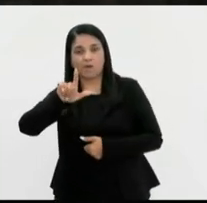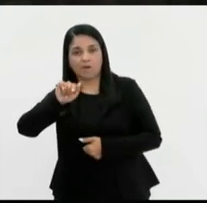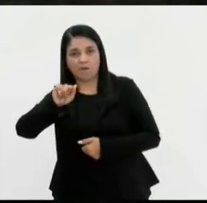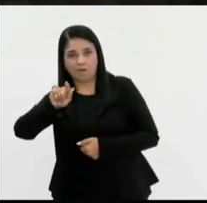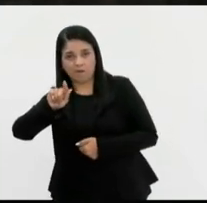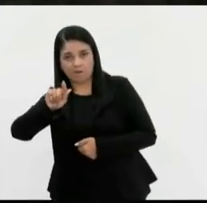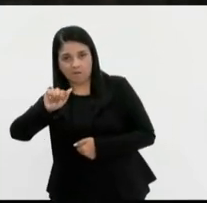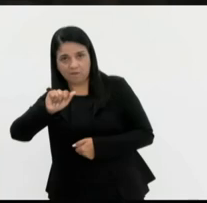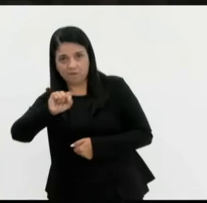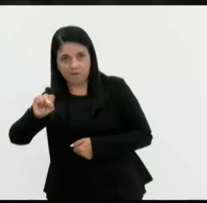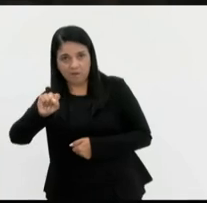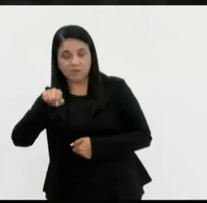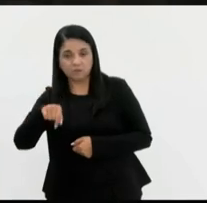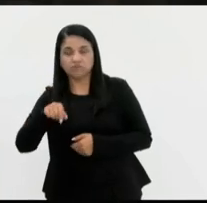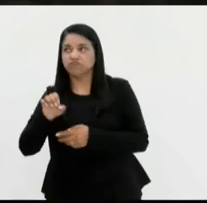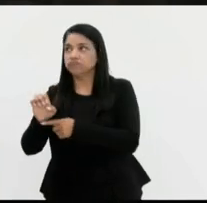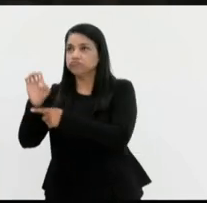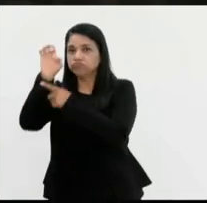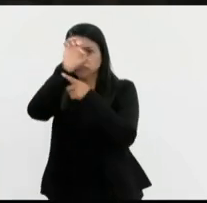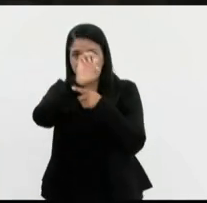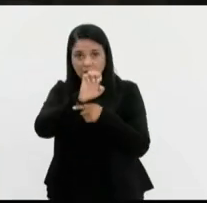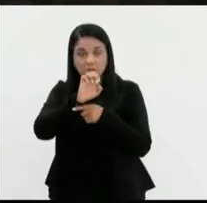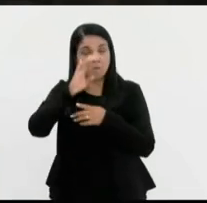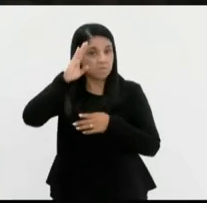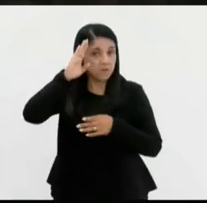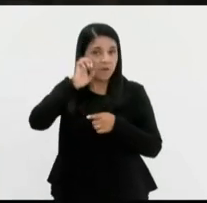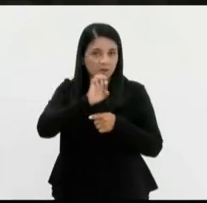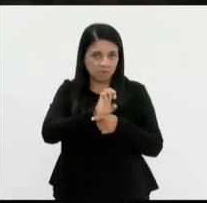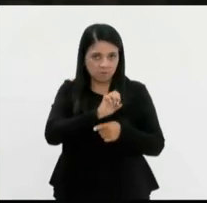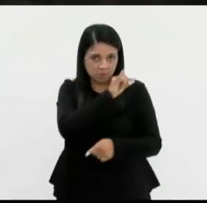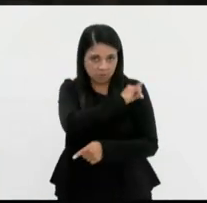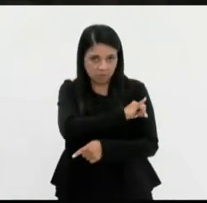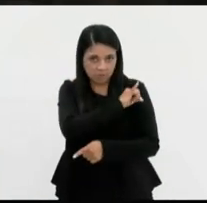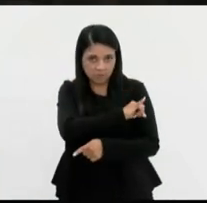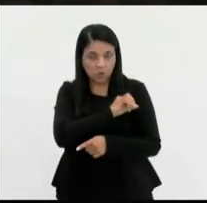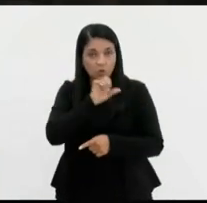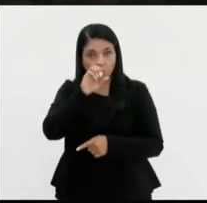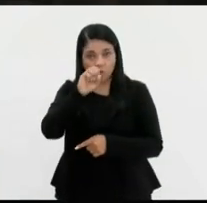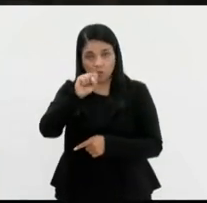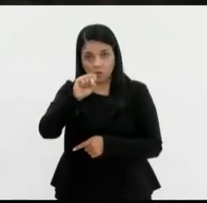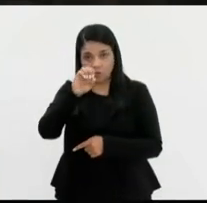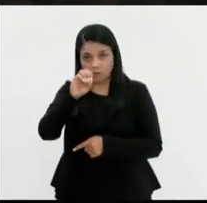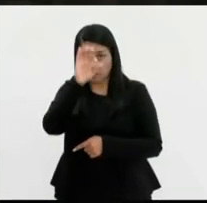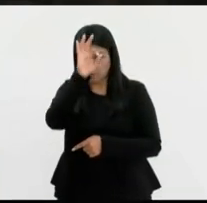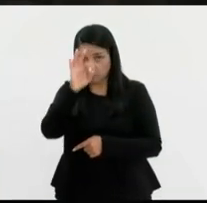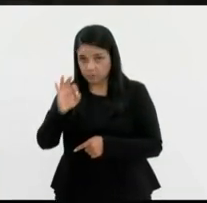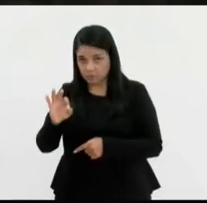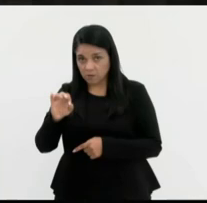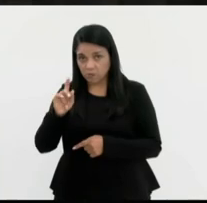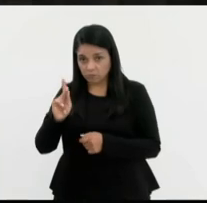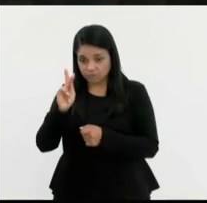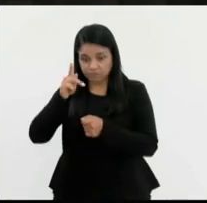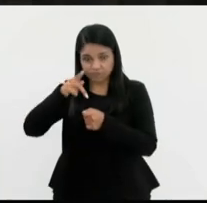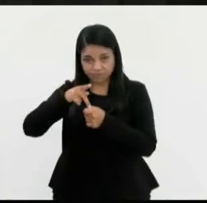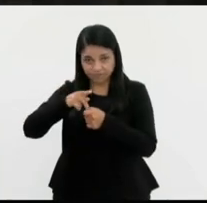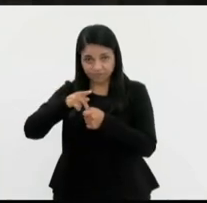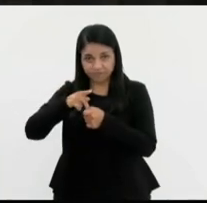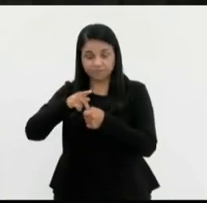estados brasileiros do Rio de Janeiro principalmente que serve por 80% do Óleo a participação